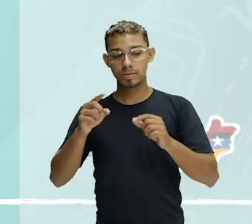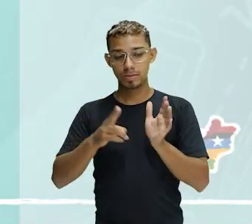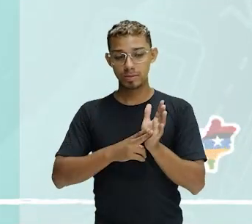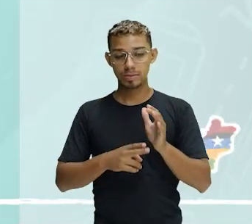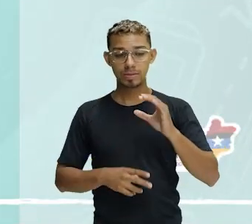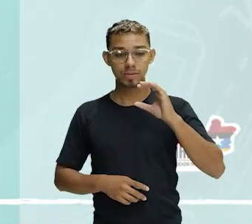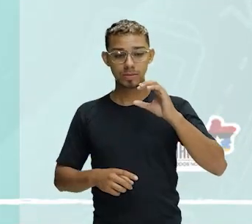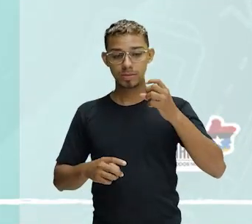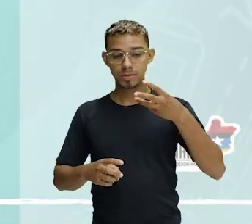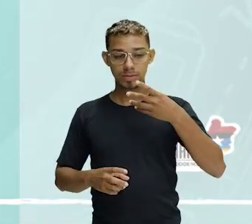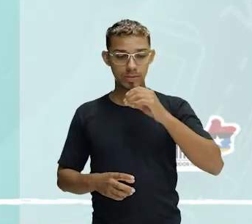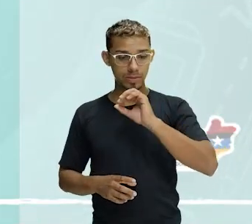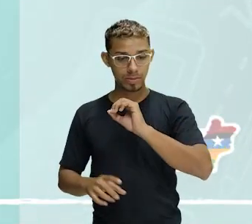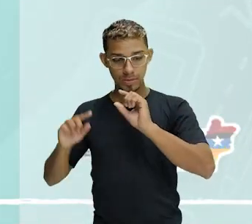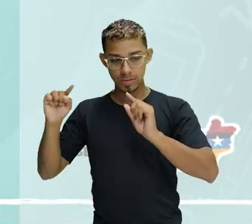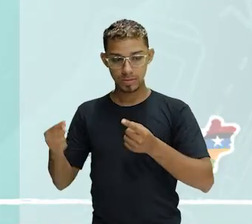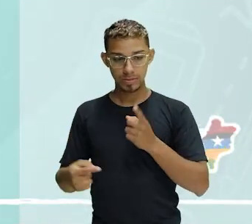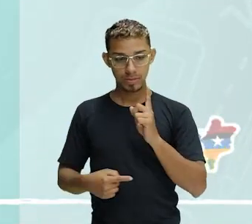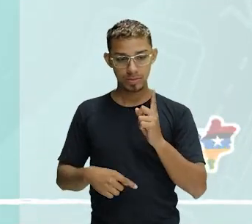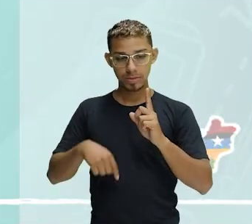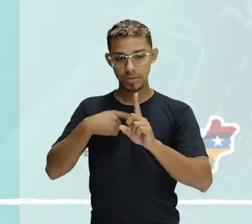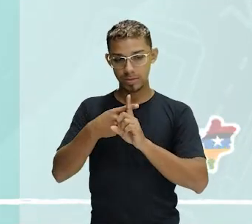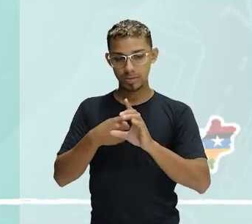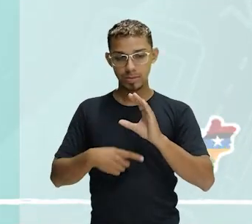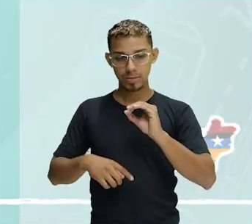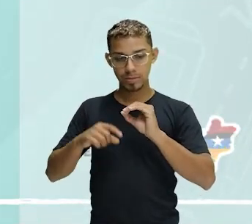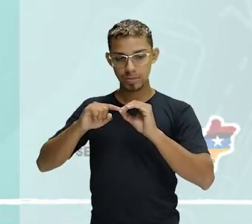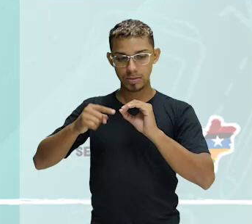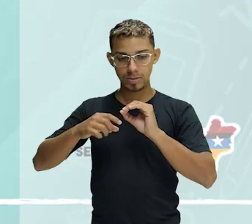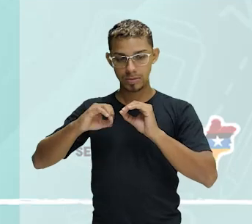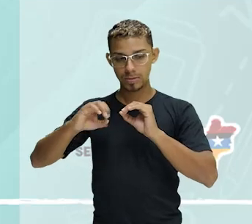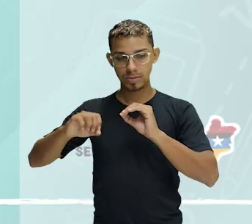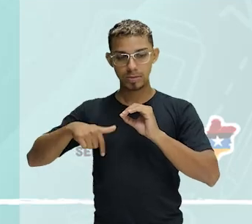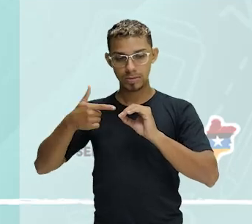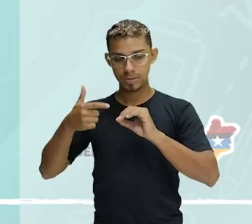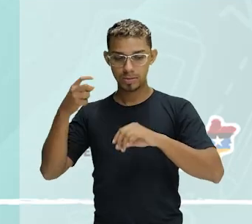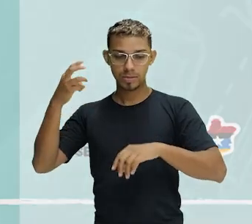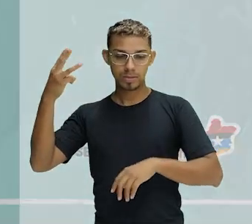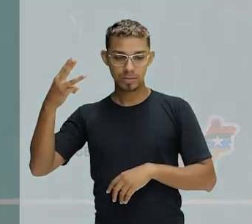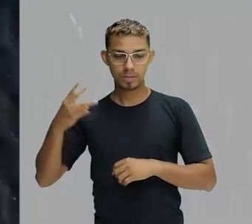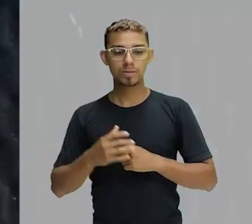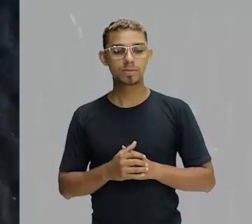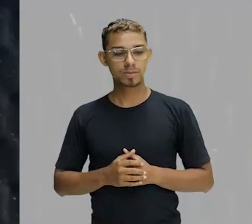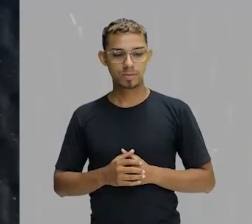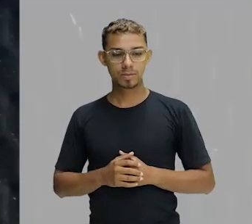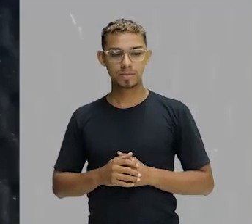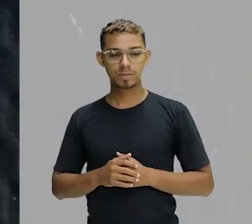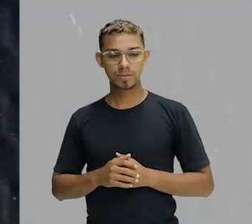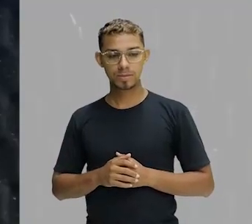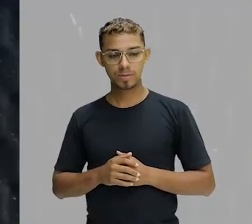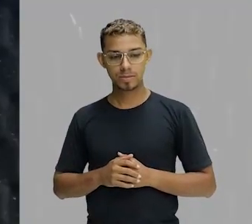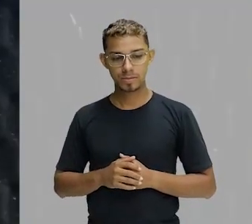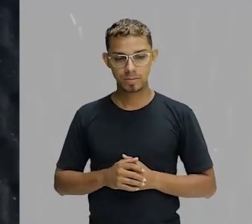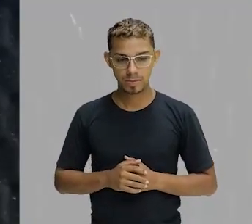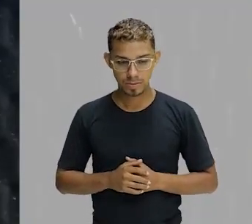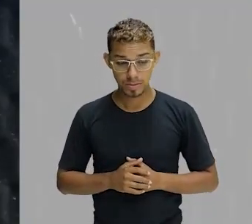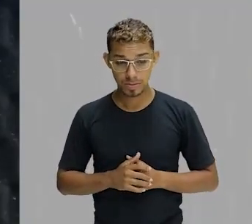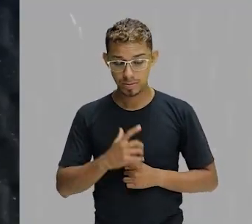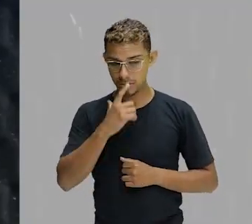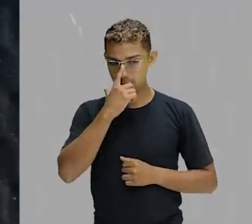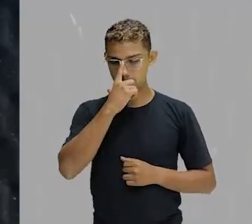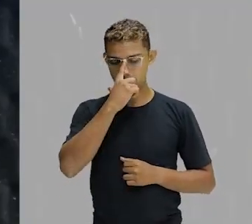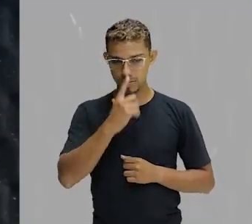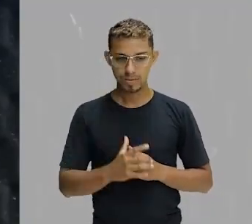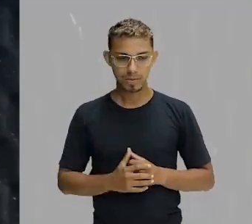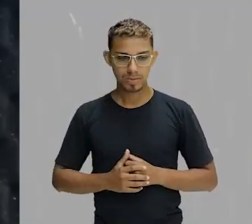multiplica 1 mais I elevado à terceira. Substituindo aí, nós temos 300 que multiplica 1 mais 0,02, tudo isso elevado